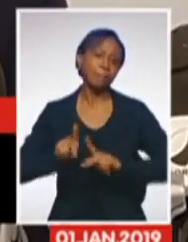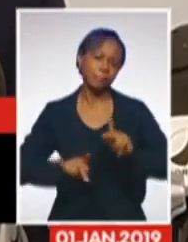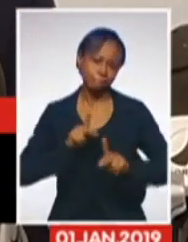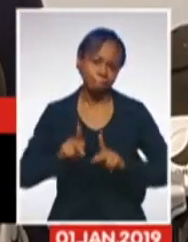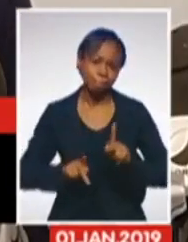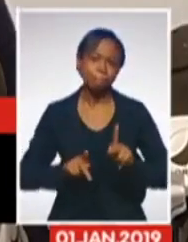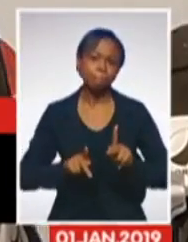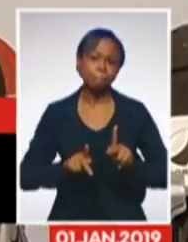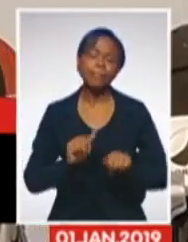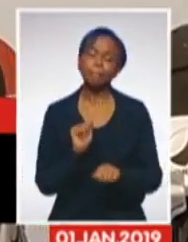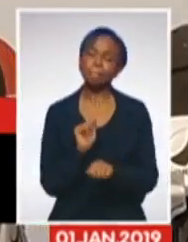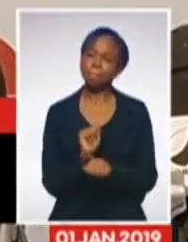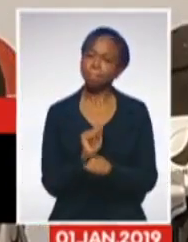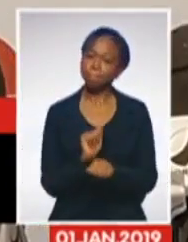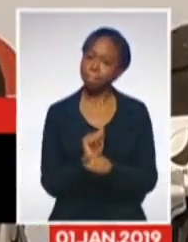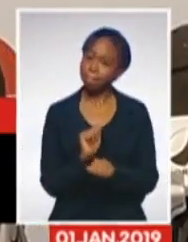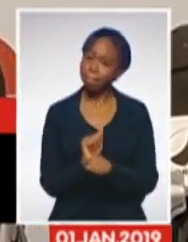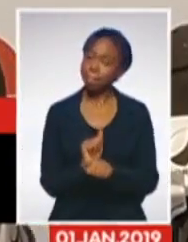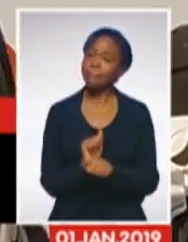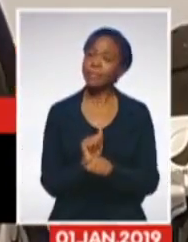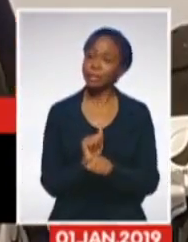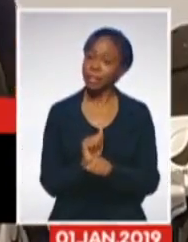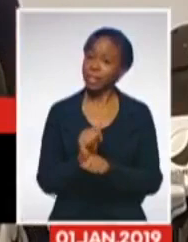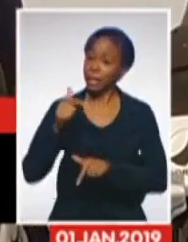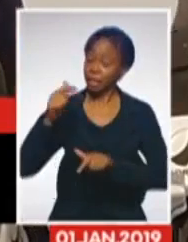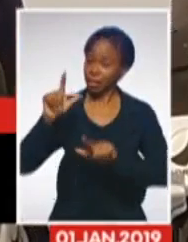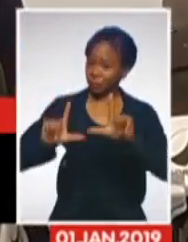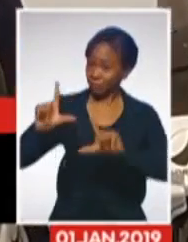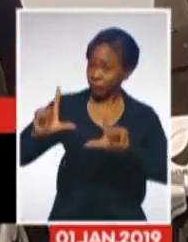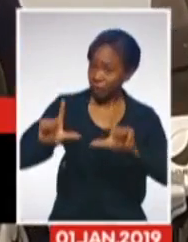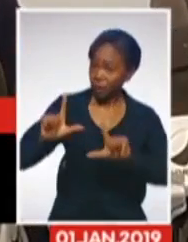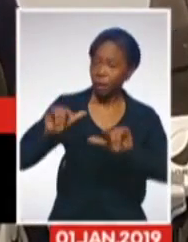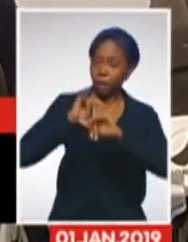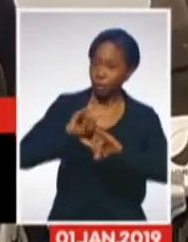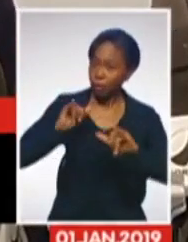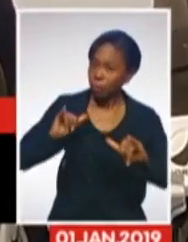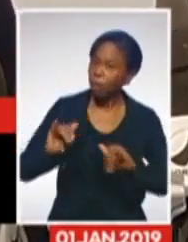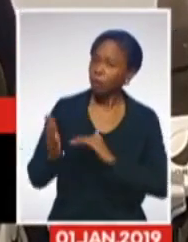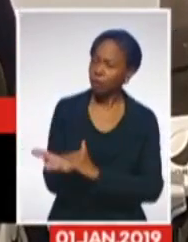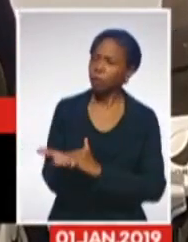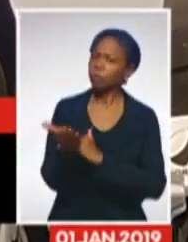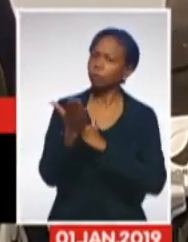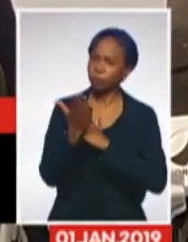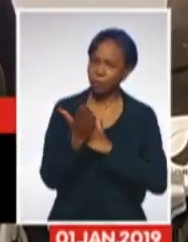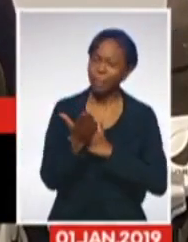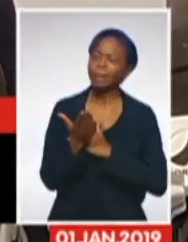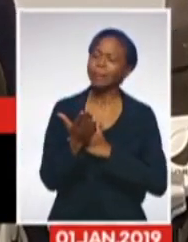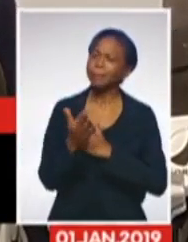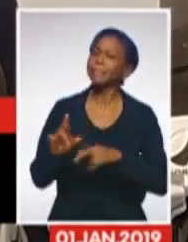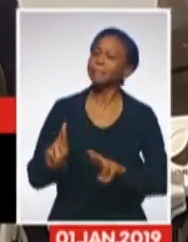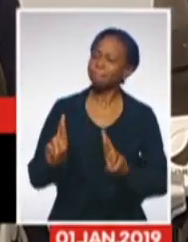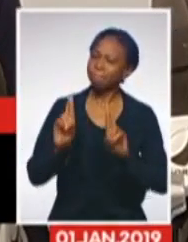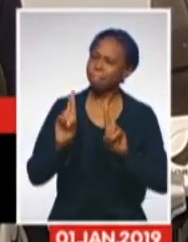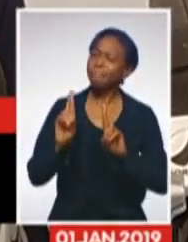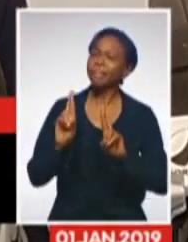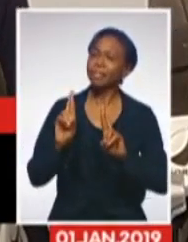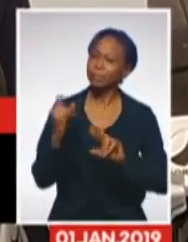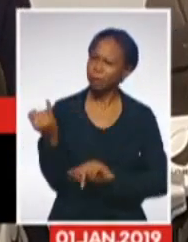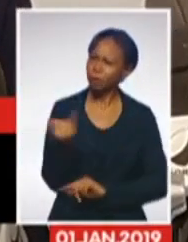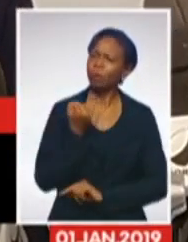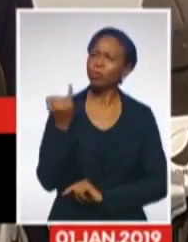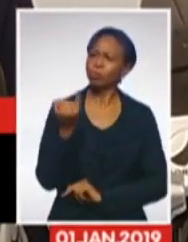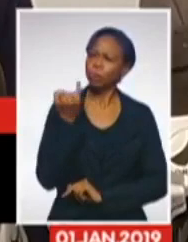poder contar com a imprensa, que tem um papel fundamental nesse processo de transparência que